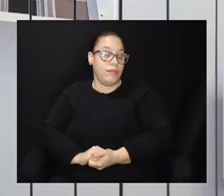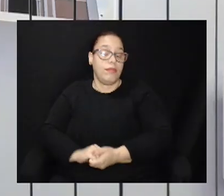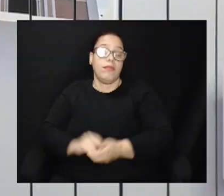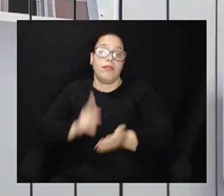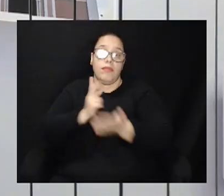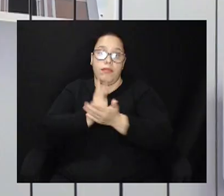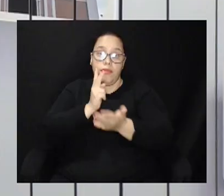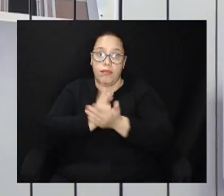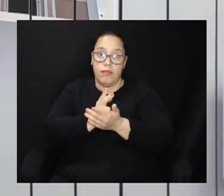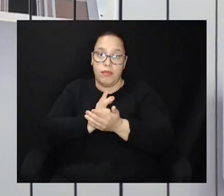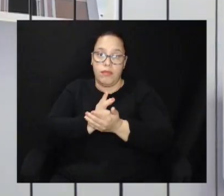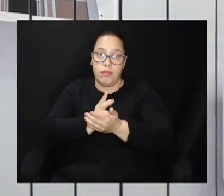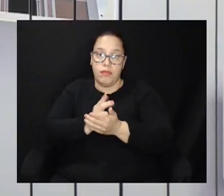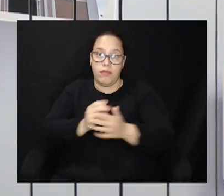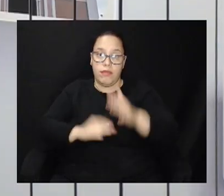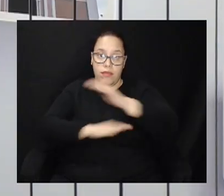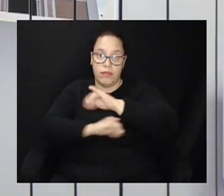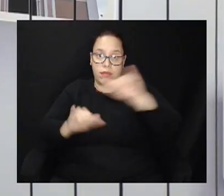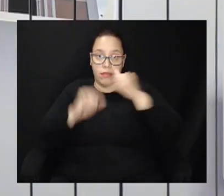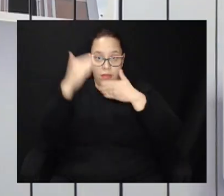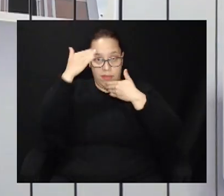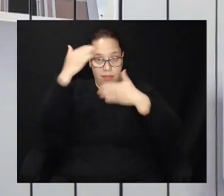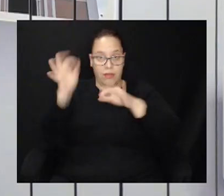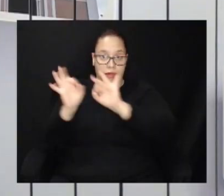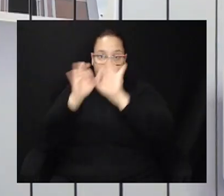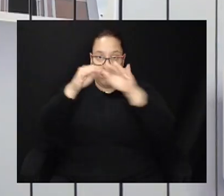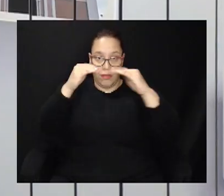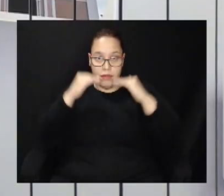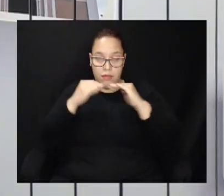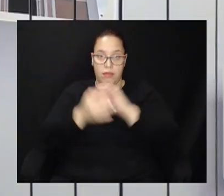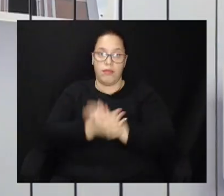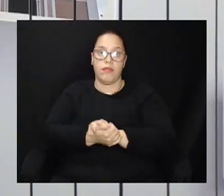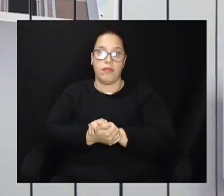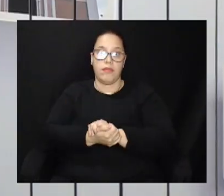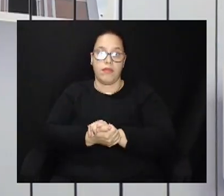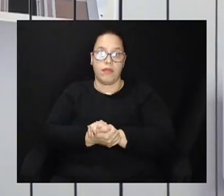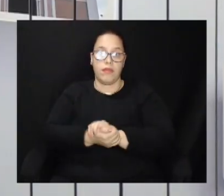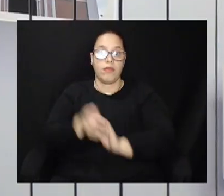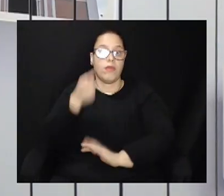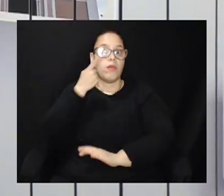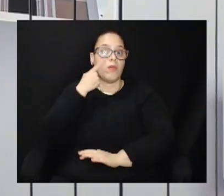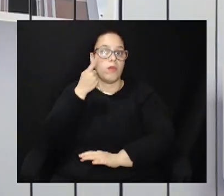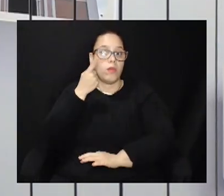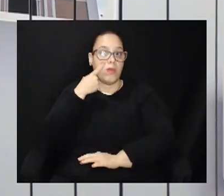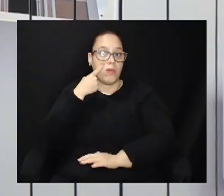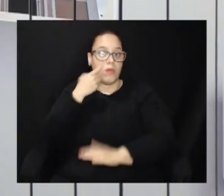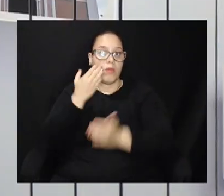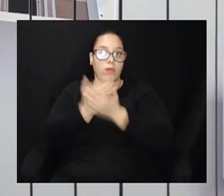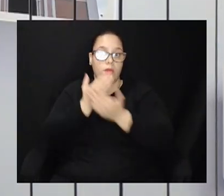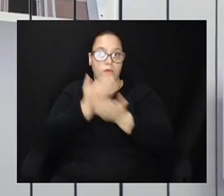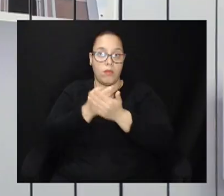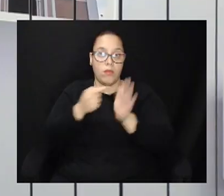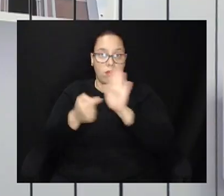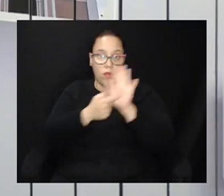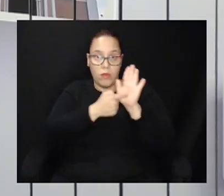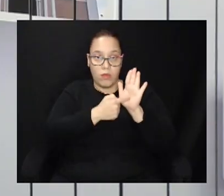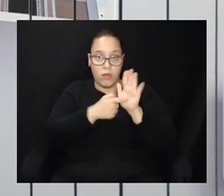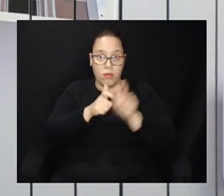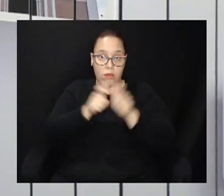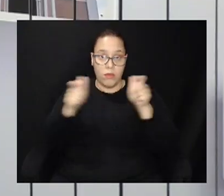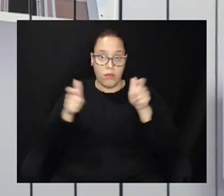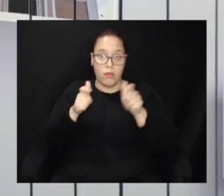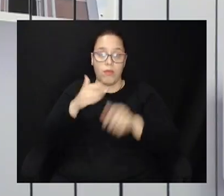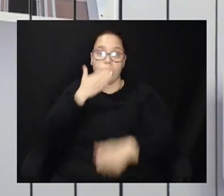Câmara Notícia. Muito obrigado pela sua companhia, pela sua audiência. E olha só, estudo mostra que o excesso de açúcar